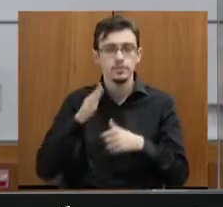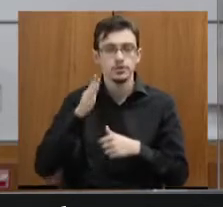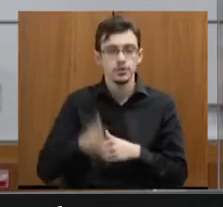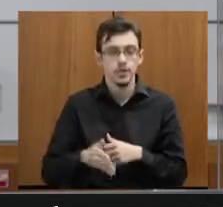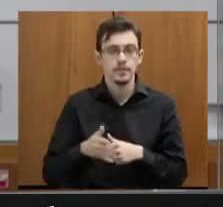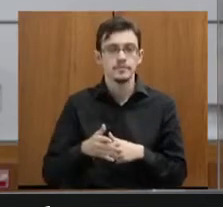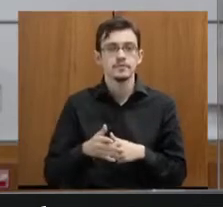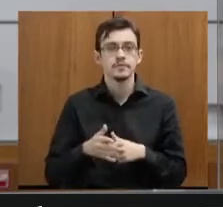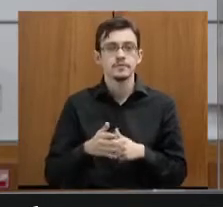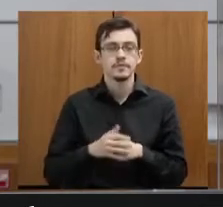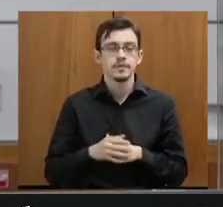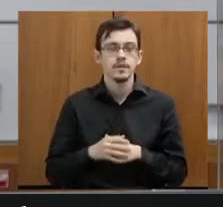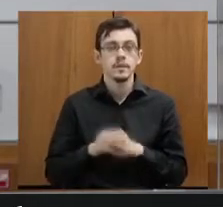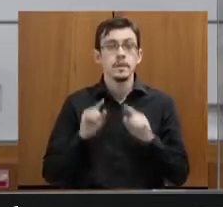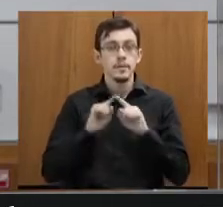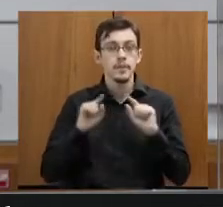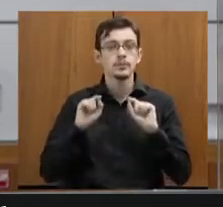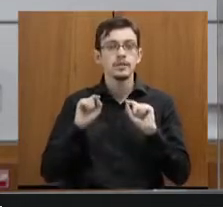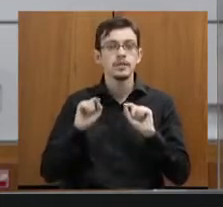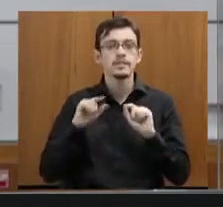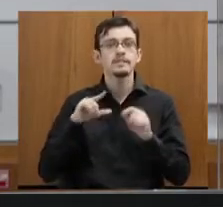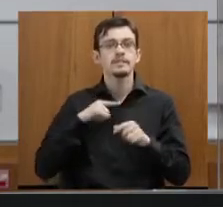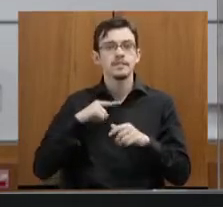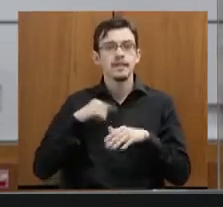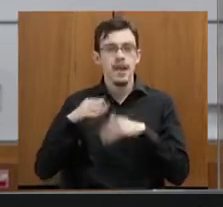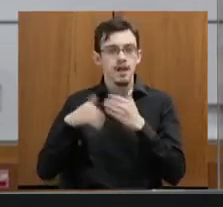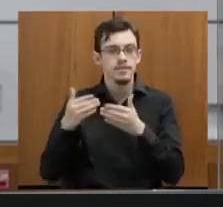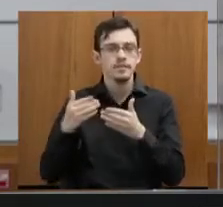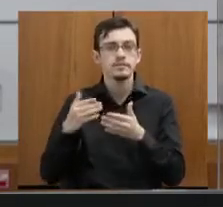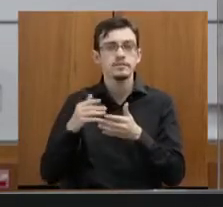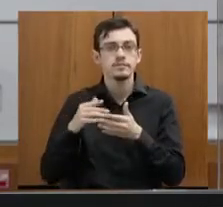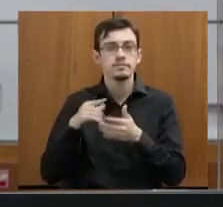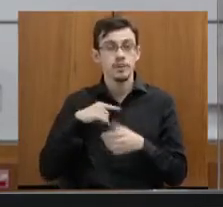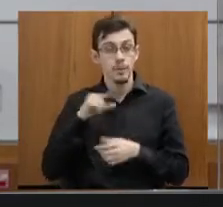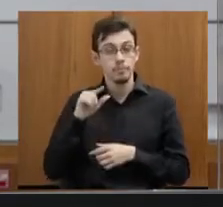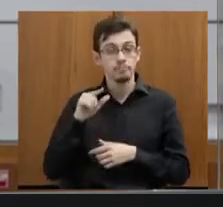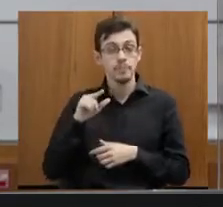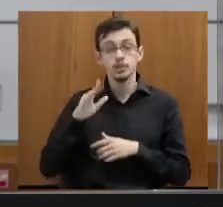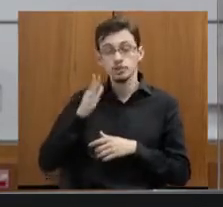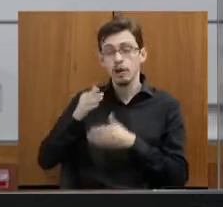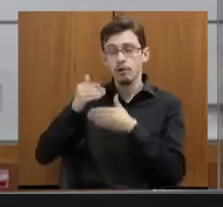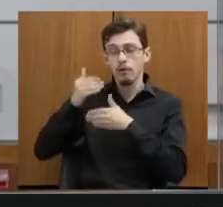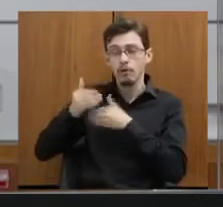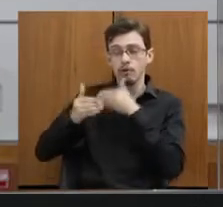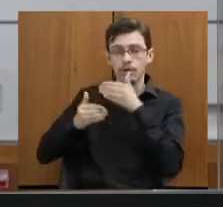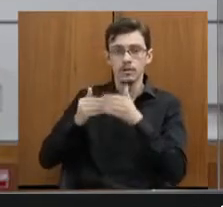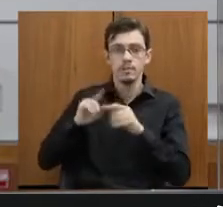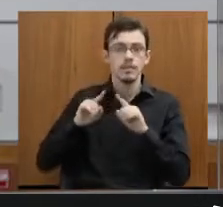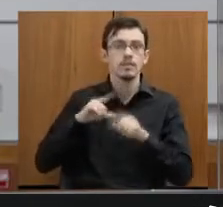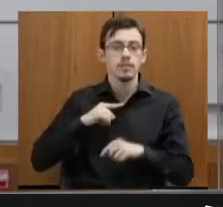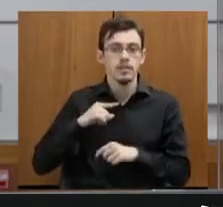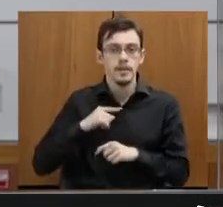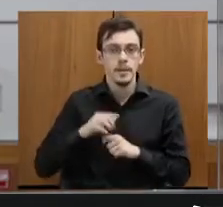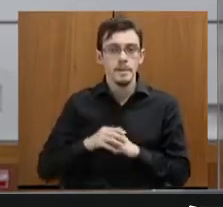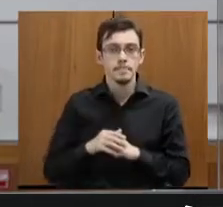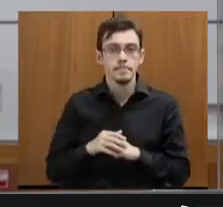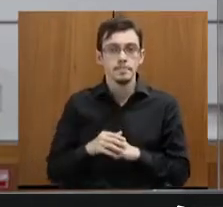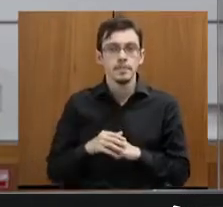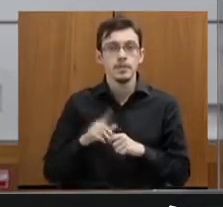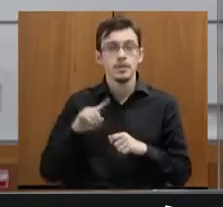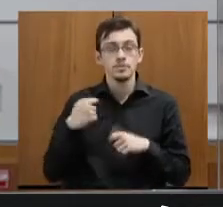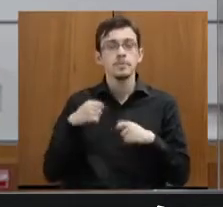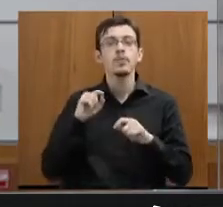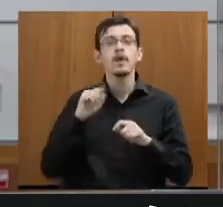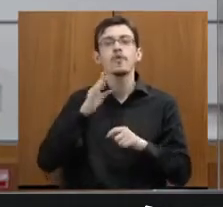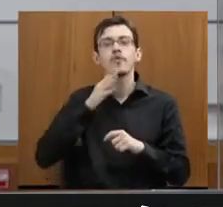processo de Abolição mas existem avanços são poucos são os mais difíceis então a menor você não conhecer os nossos